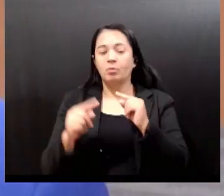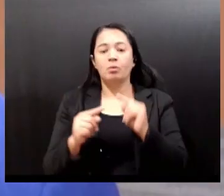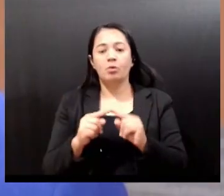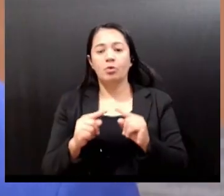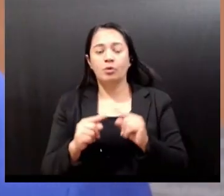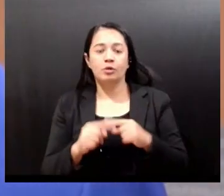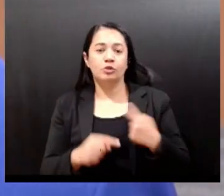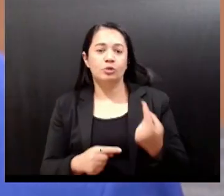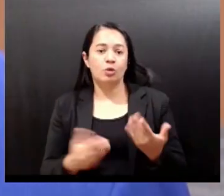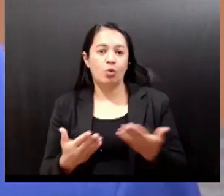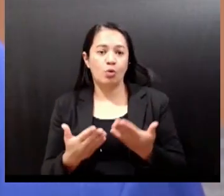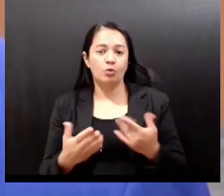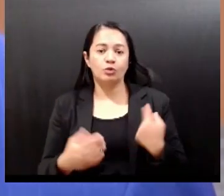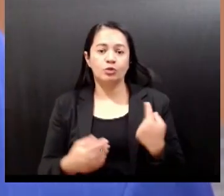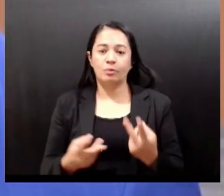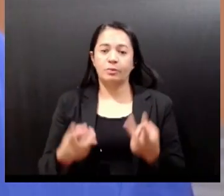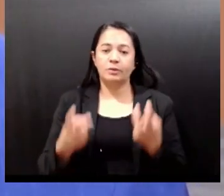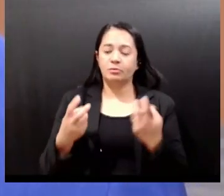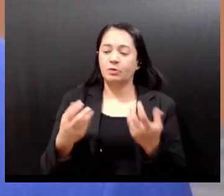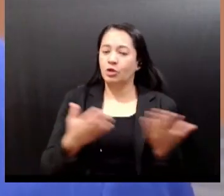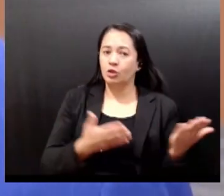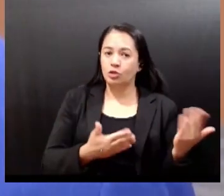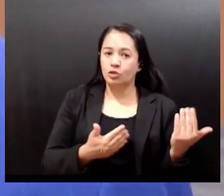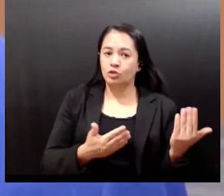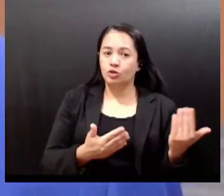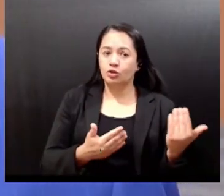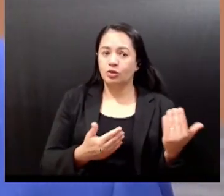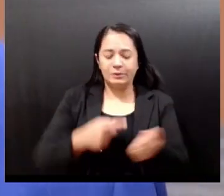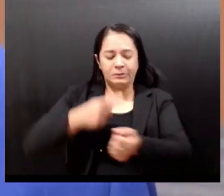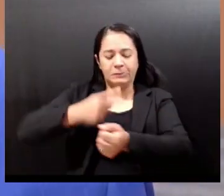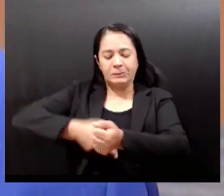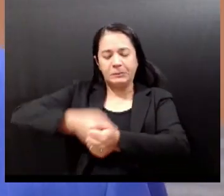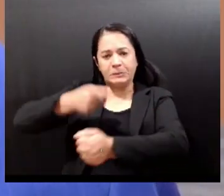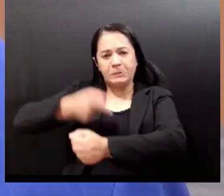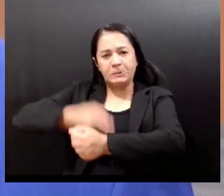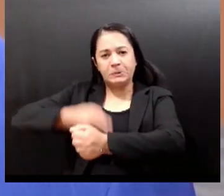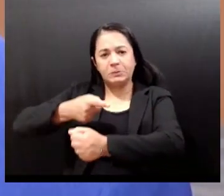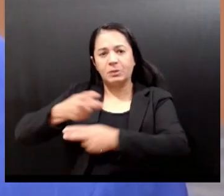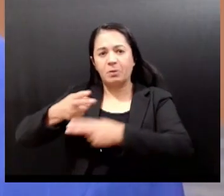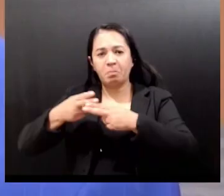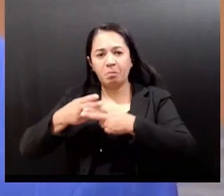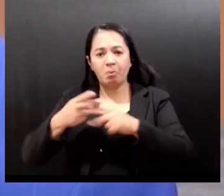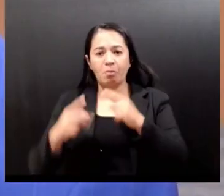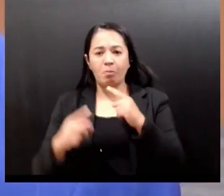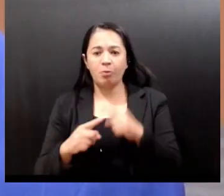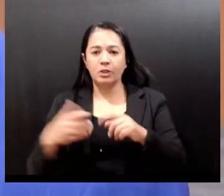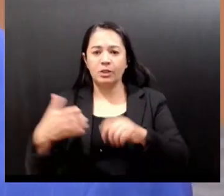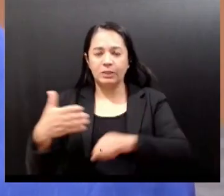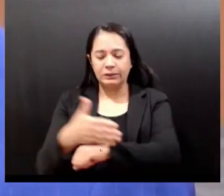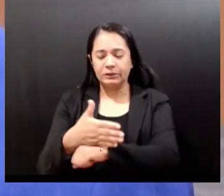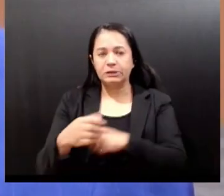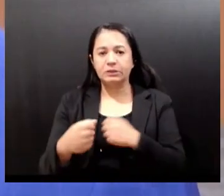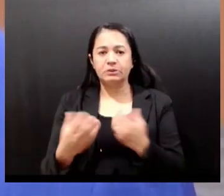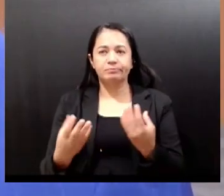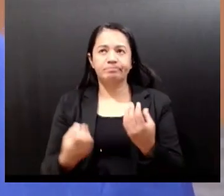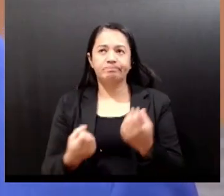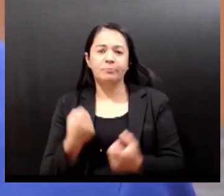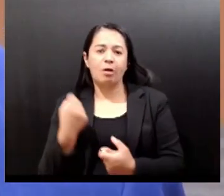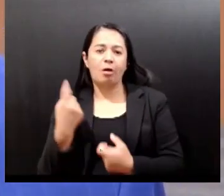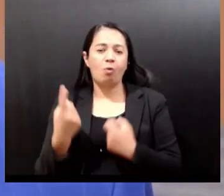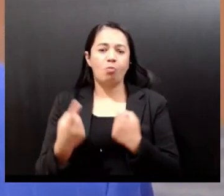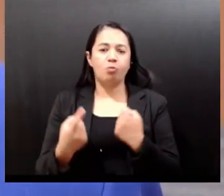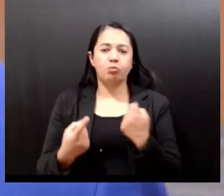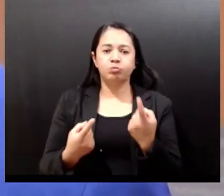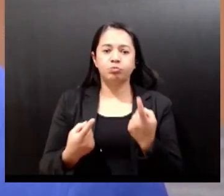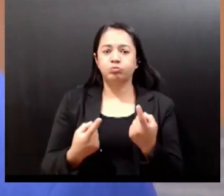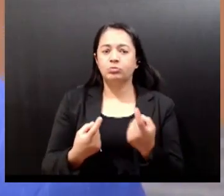muitos jovens, crianças, se mutilando porque acabam tendo acesso a alguns canais de